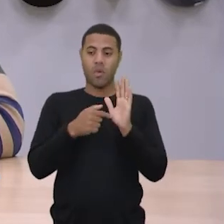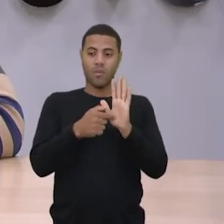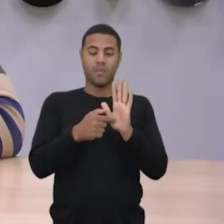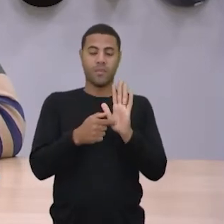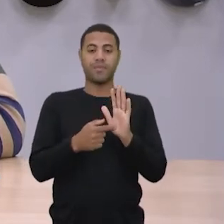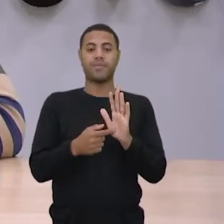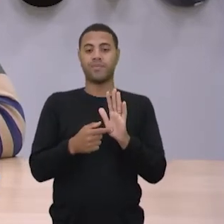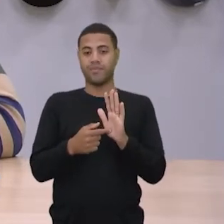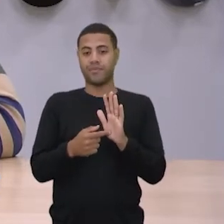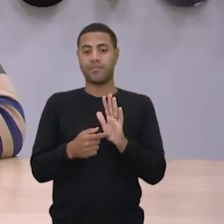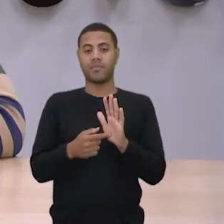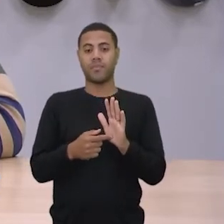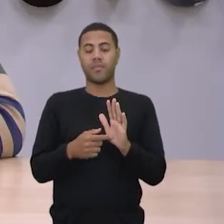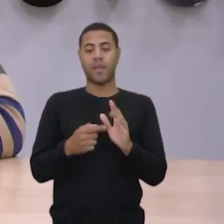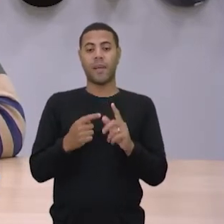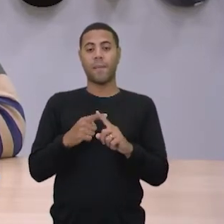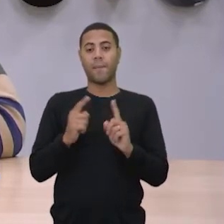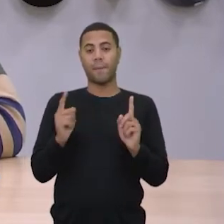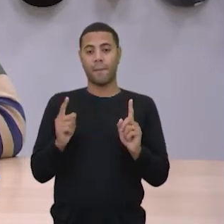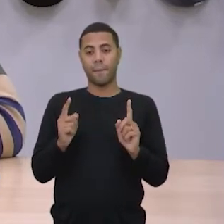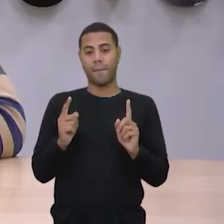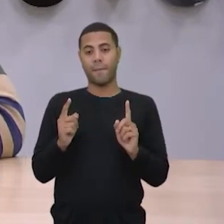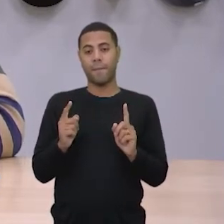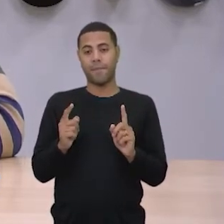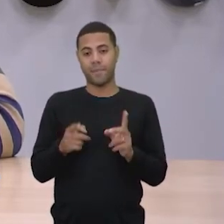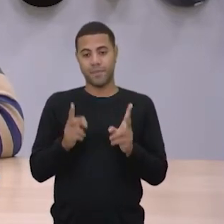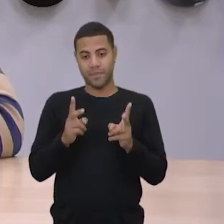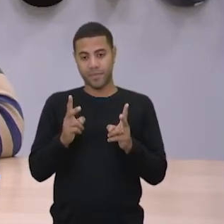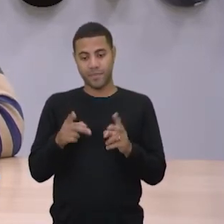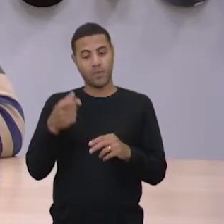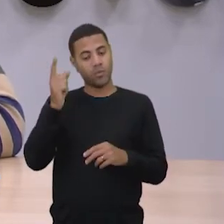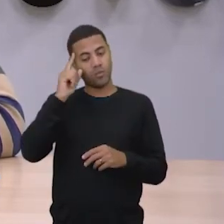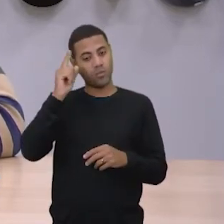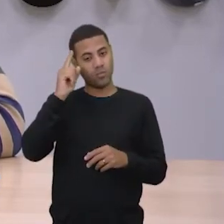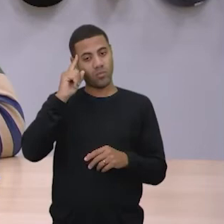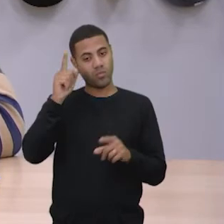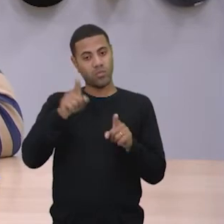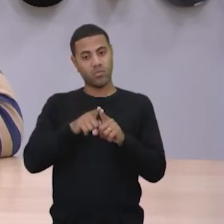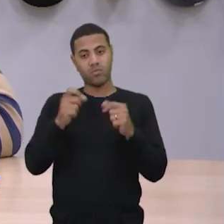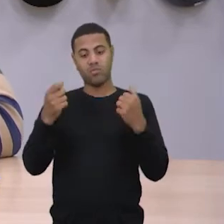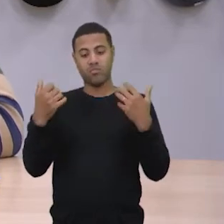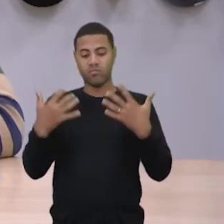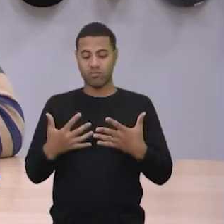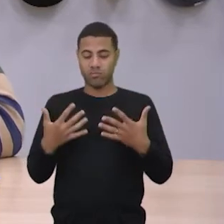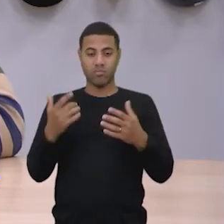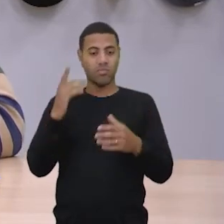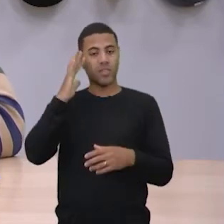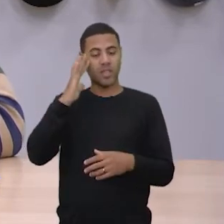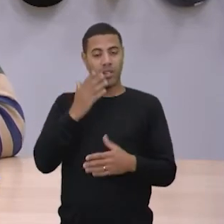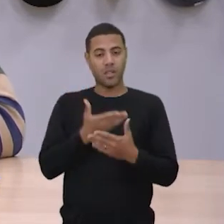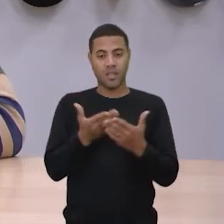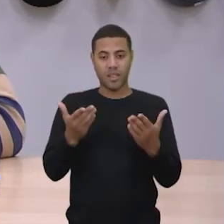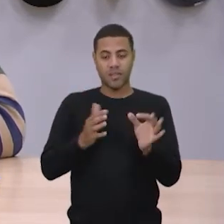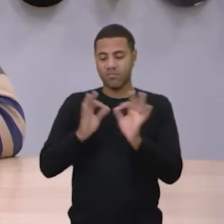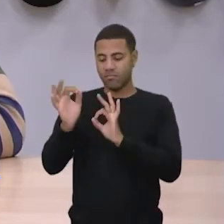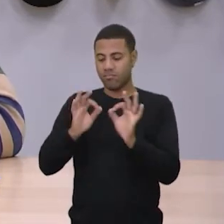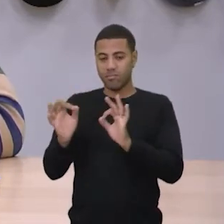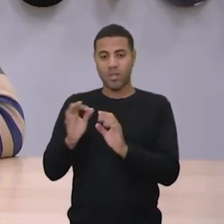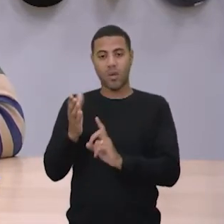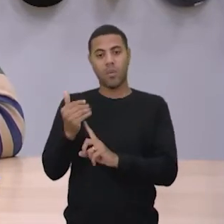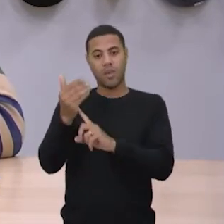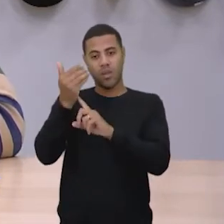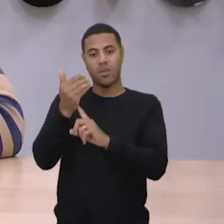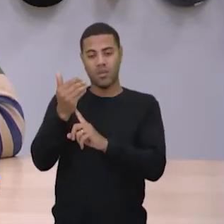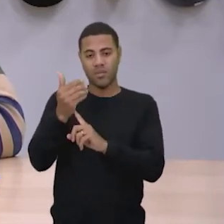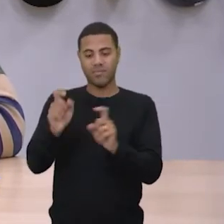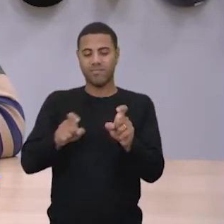Mas isso a gente leva para o nosso dia a dia, né? Imagina você, um programador de computador, imagina